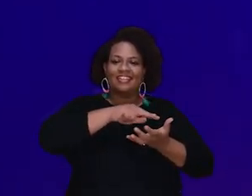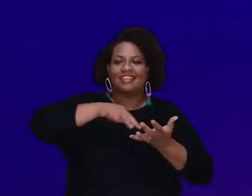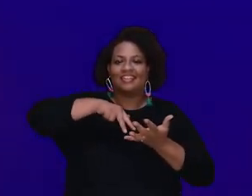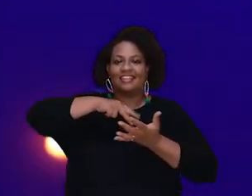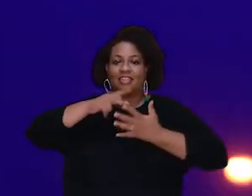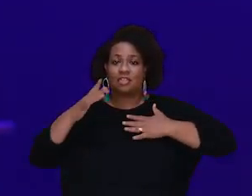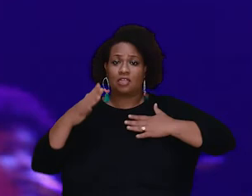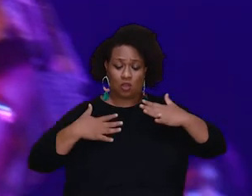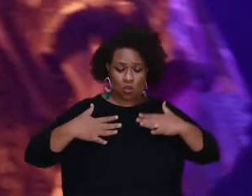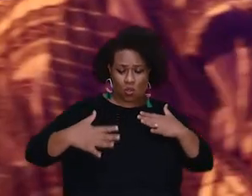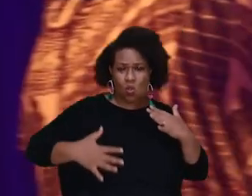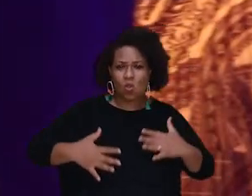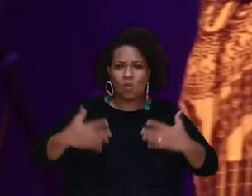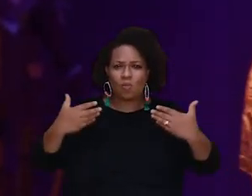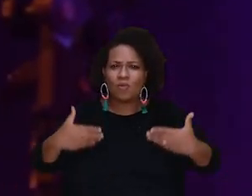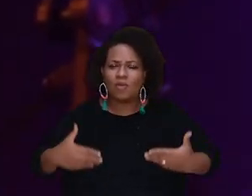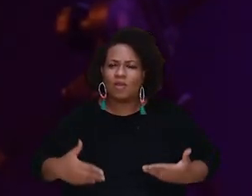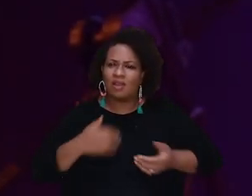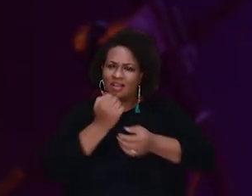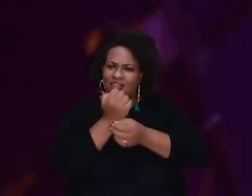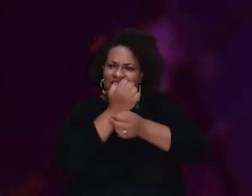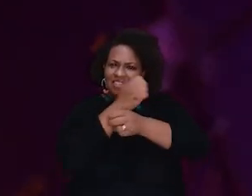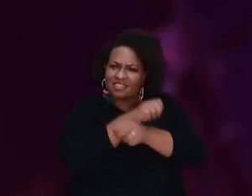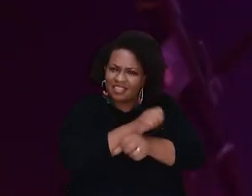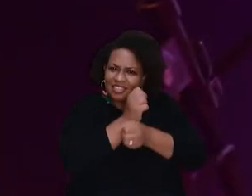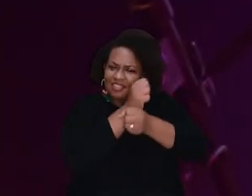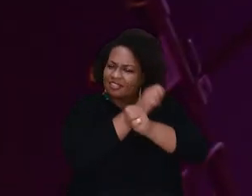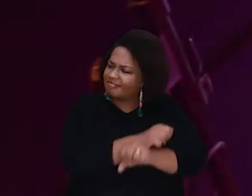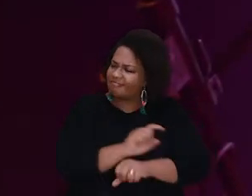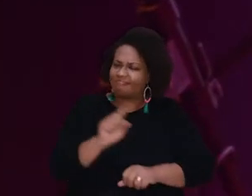Meu corpo não nasceu para senzala.